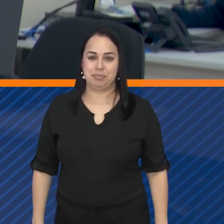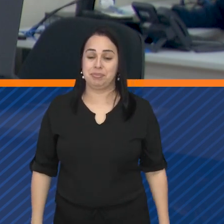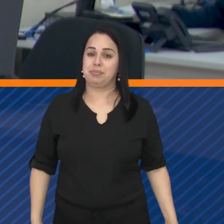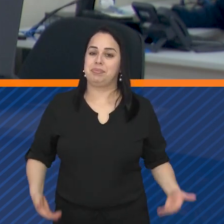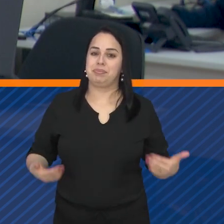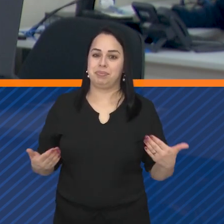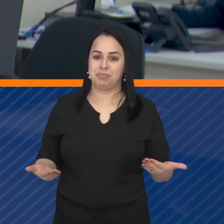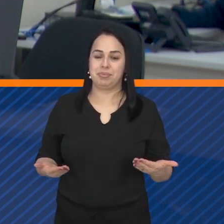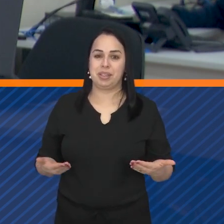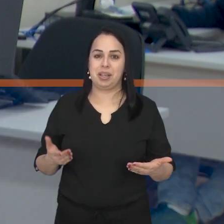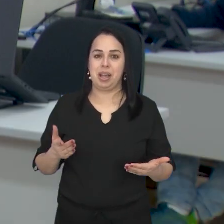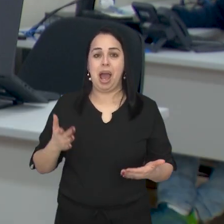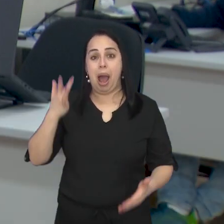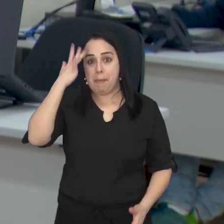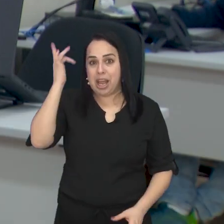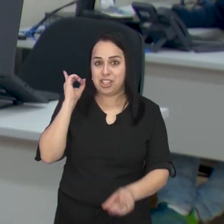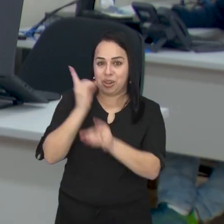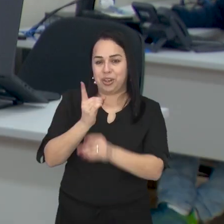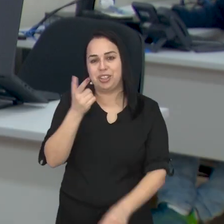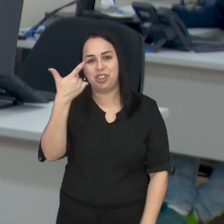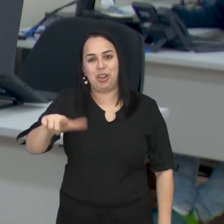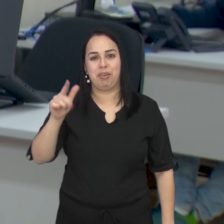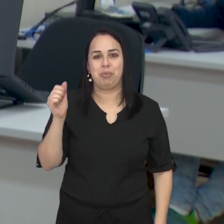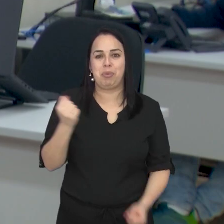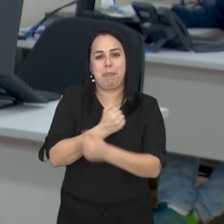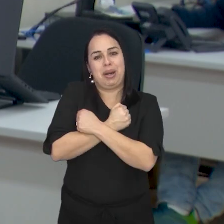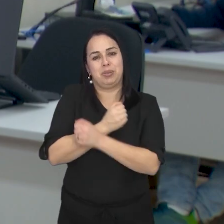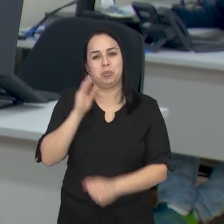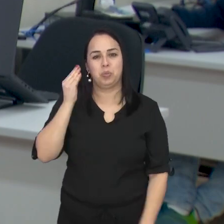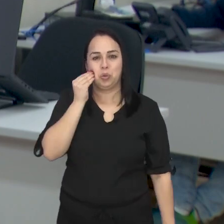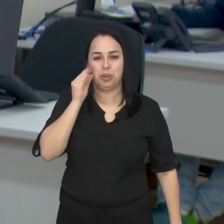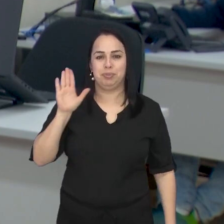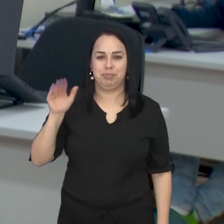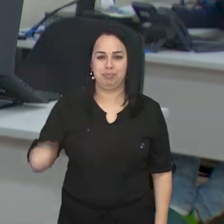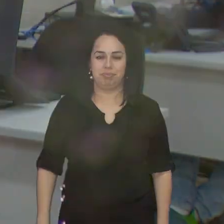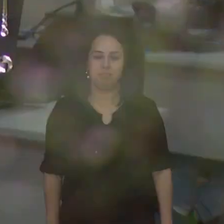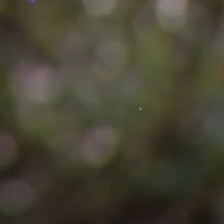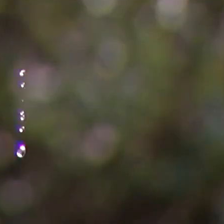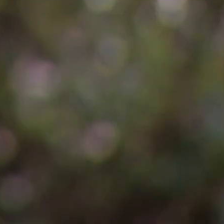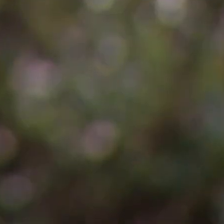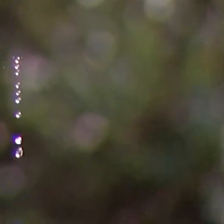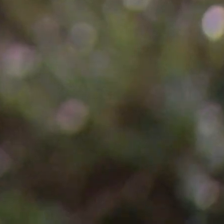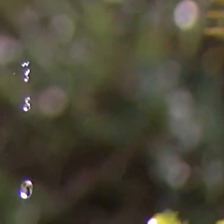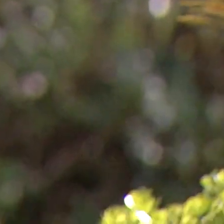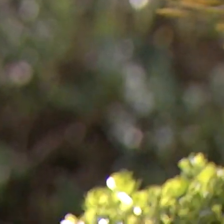Câmara SJC. É isso. A gente volta a se encontrar amanhã. Um abraço.